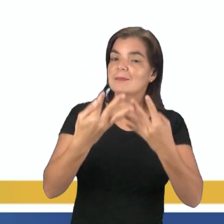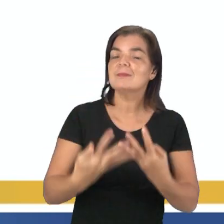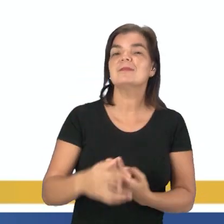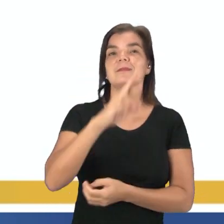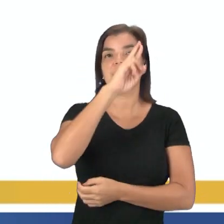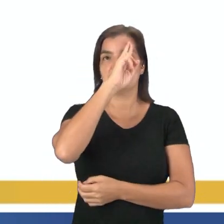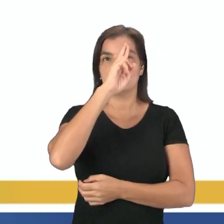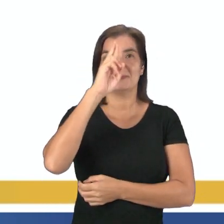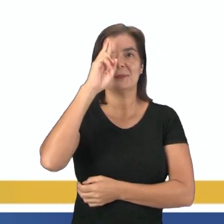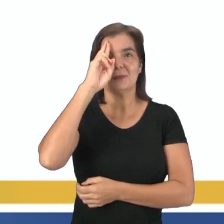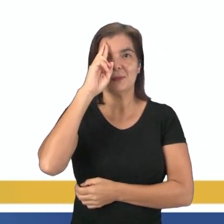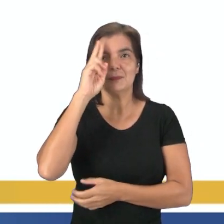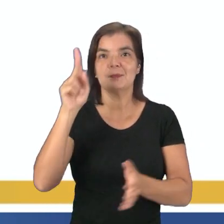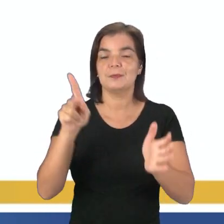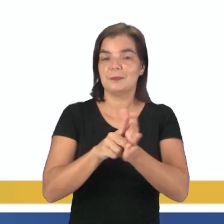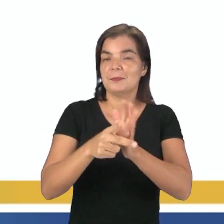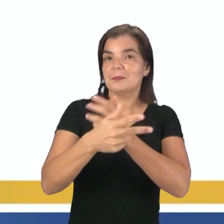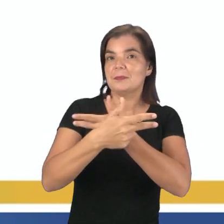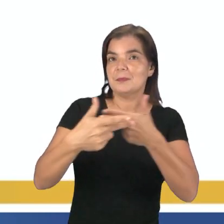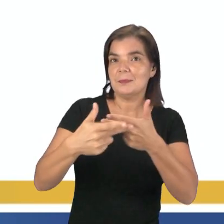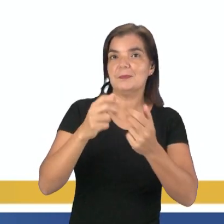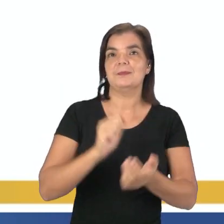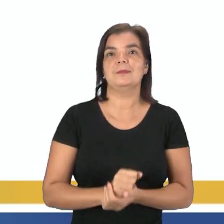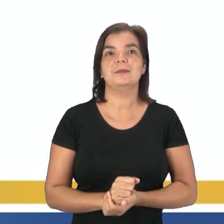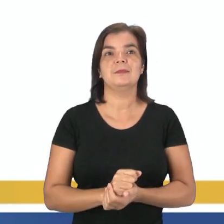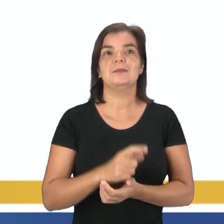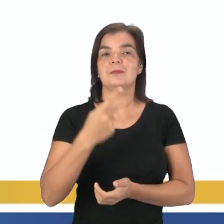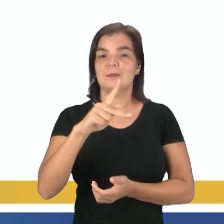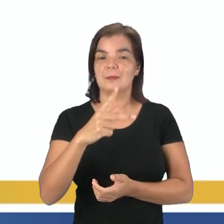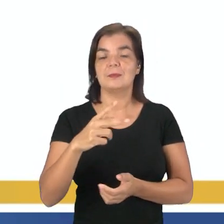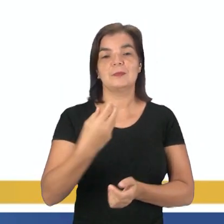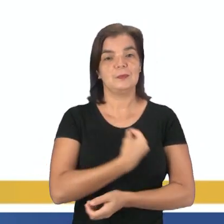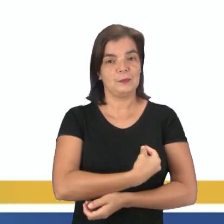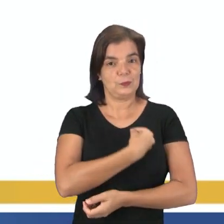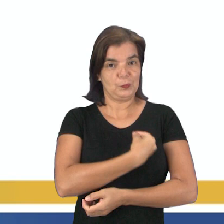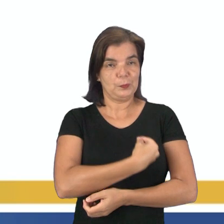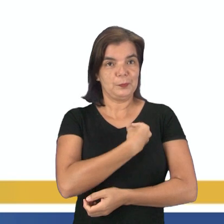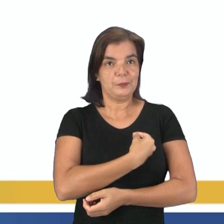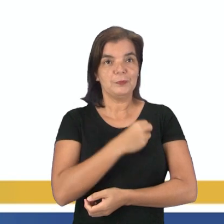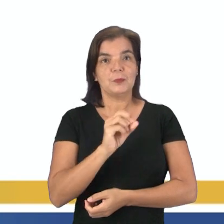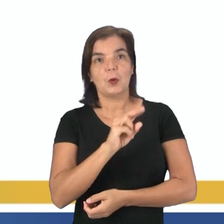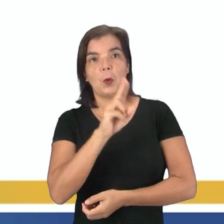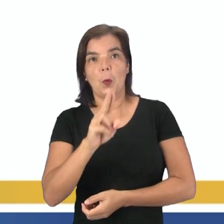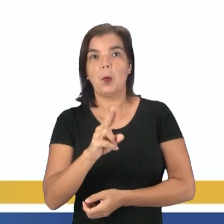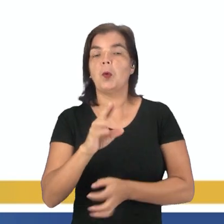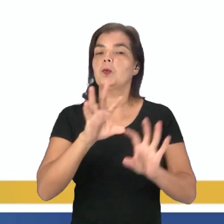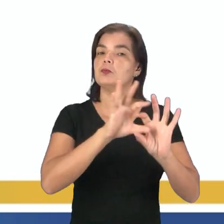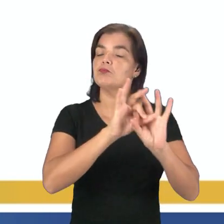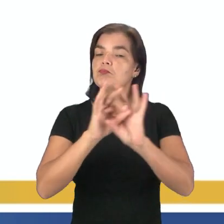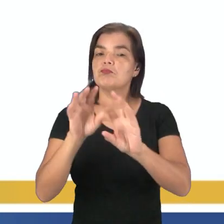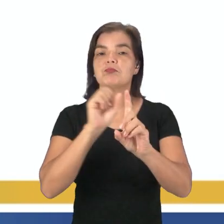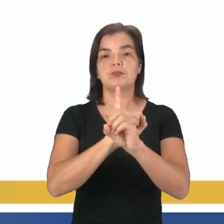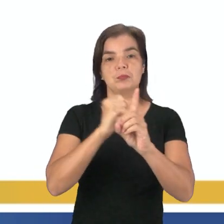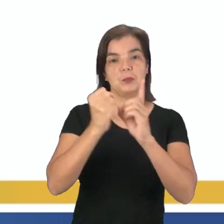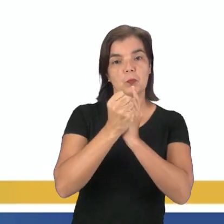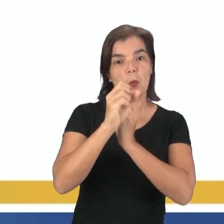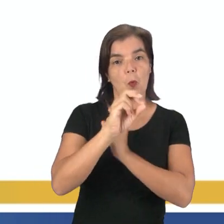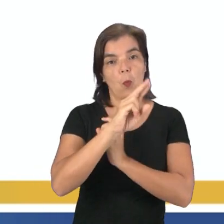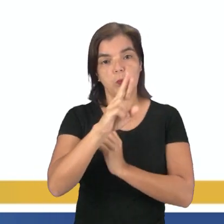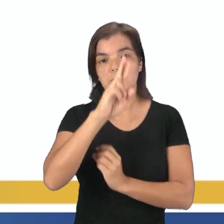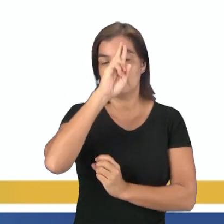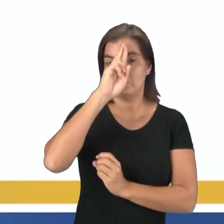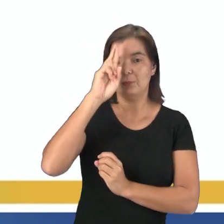valorizar ou contar a história de uma determinada coisa, seja ela a sua própria vida ou um contexto social ou